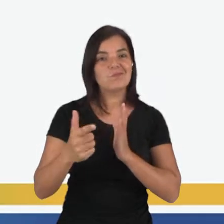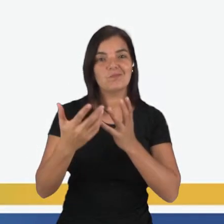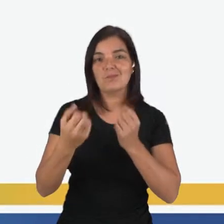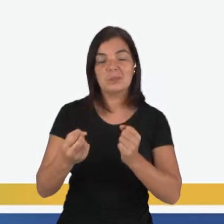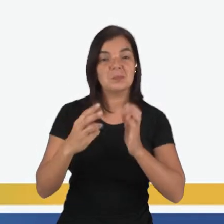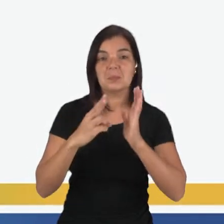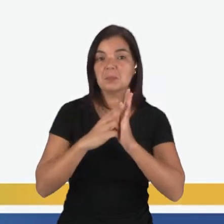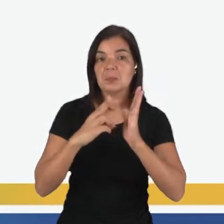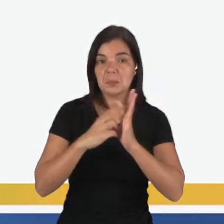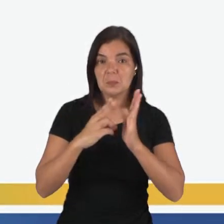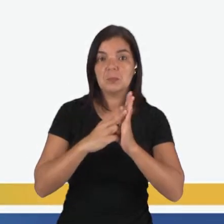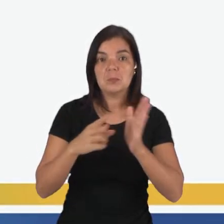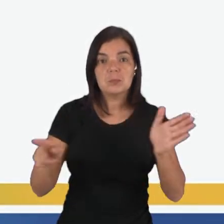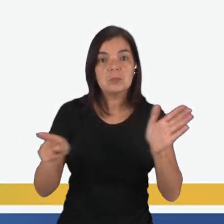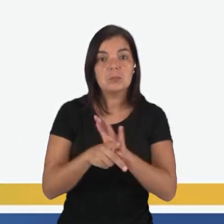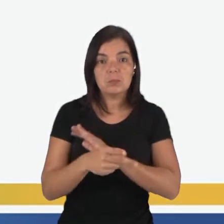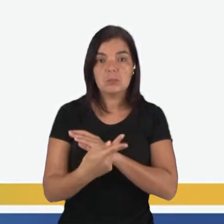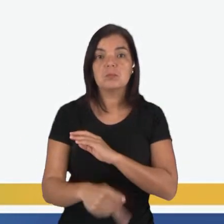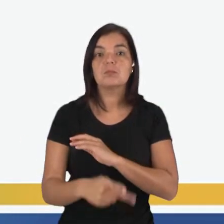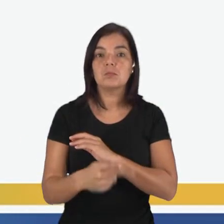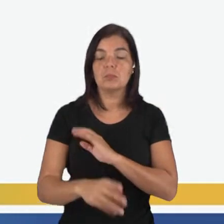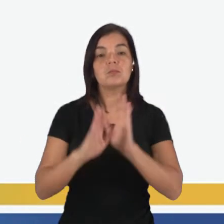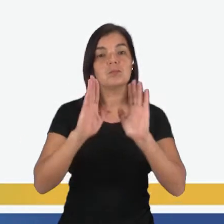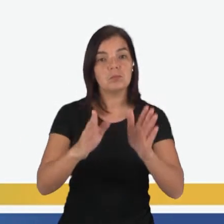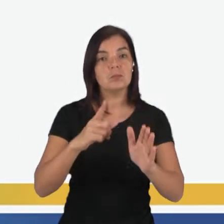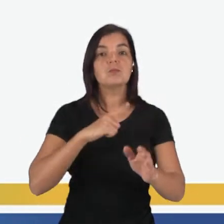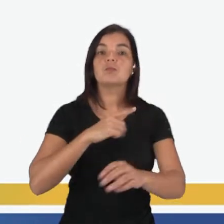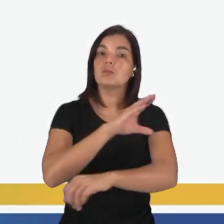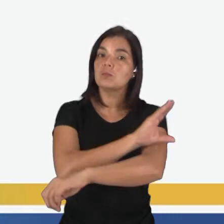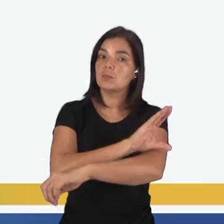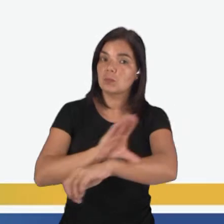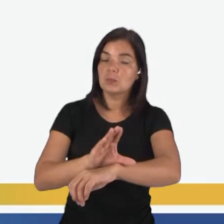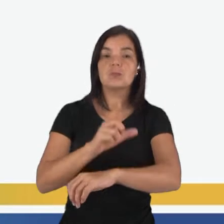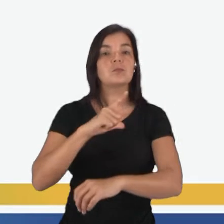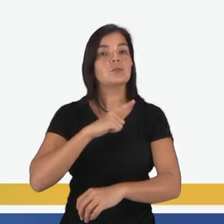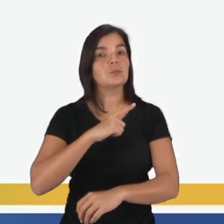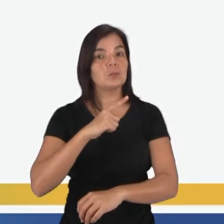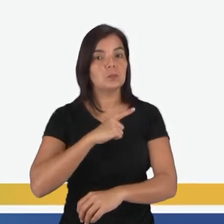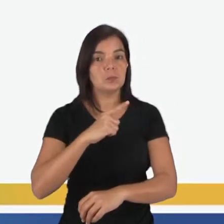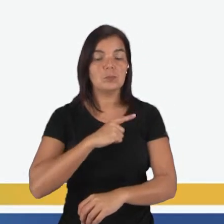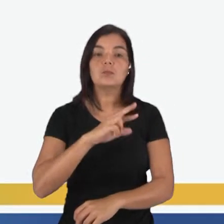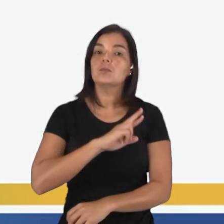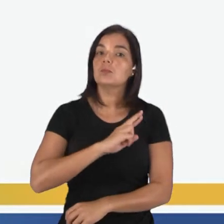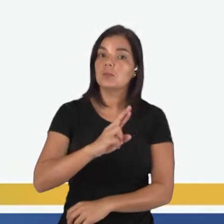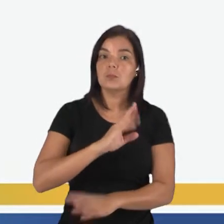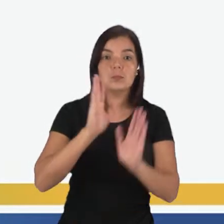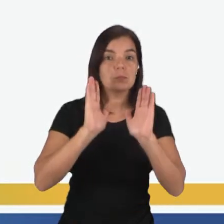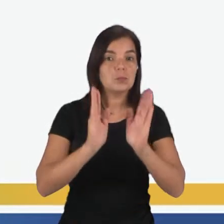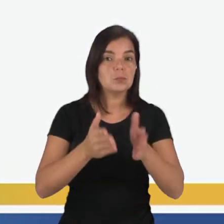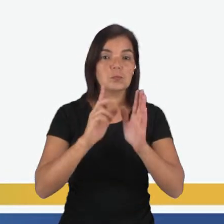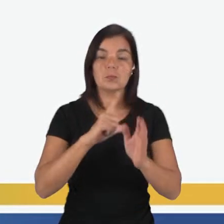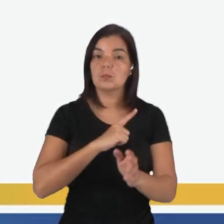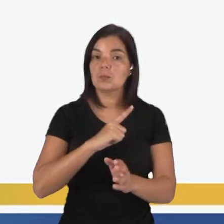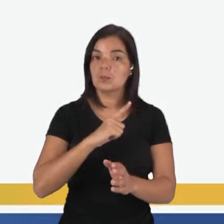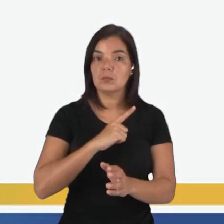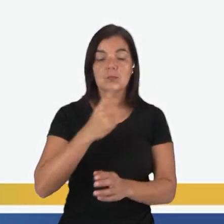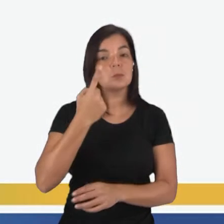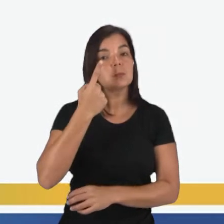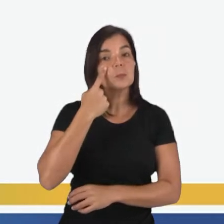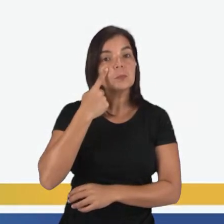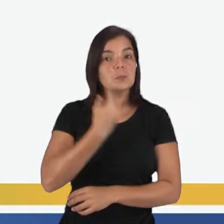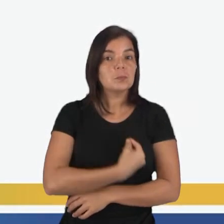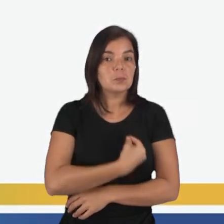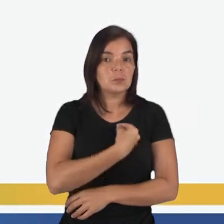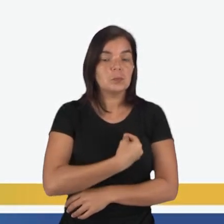considerados indígenas, eles eram nativos e já tinham sua cultura, já tinham seu credo, já tinham sua religião, já tinham sua forma de vida e